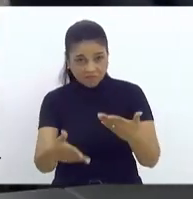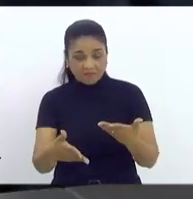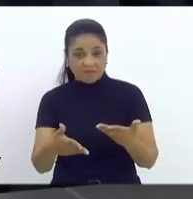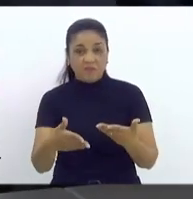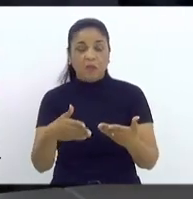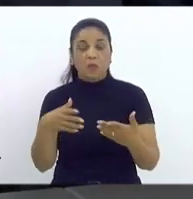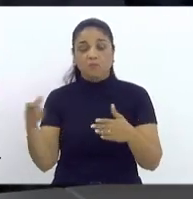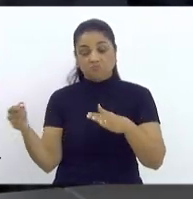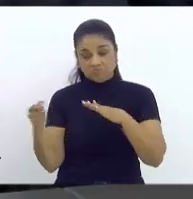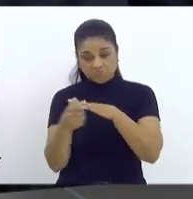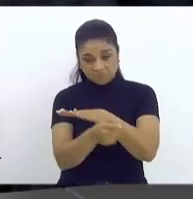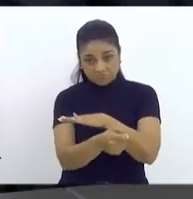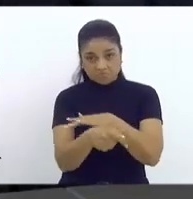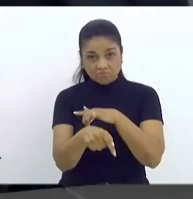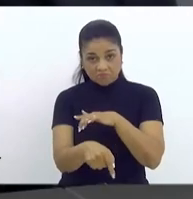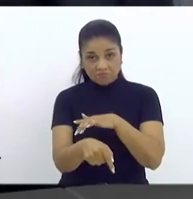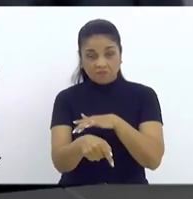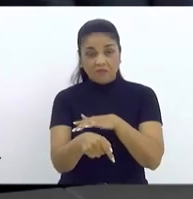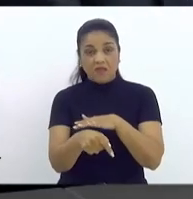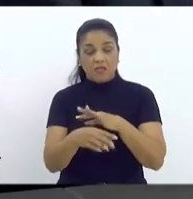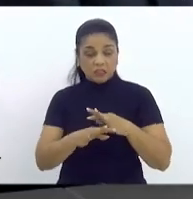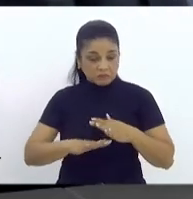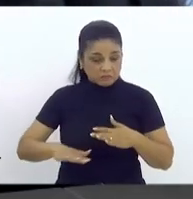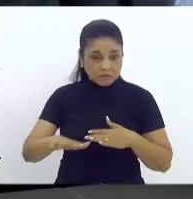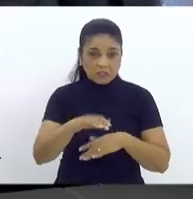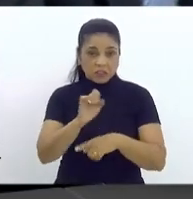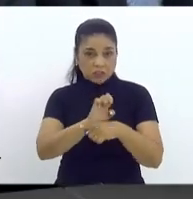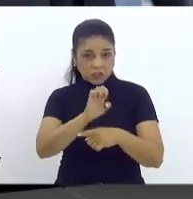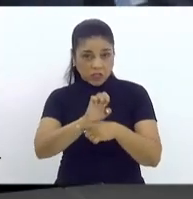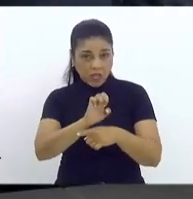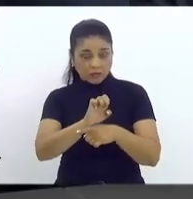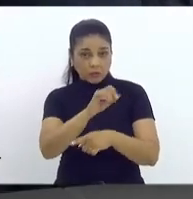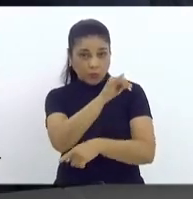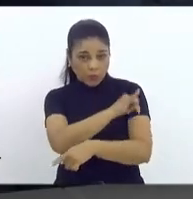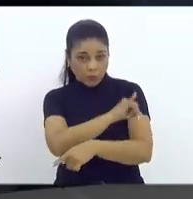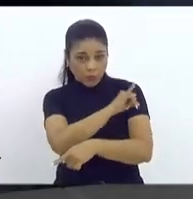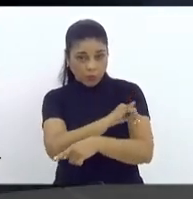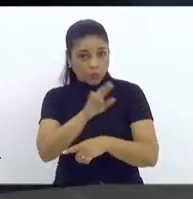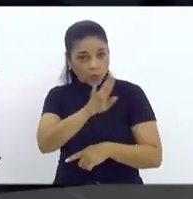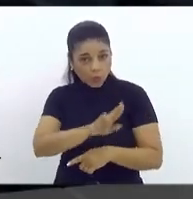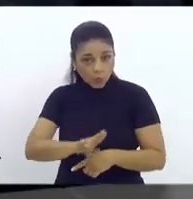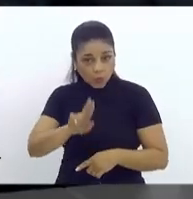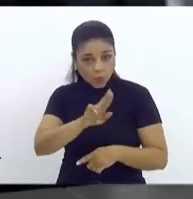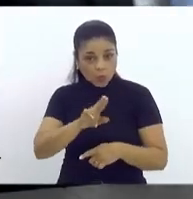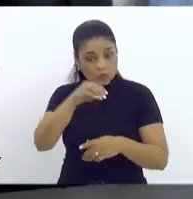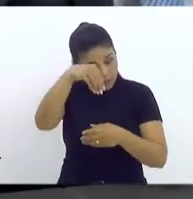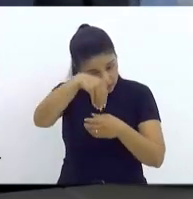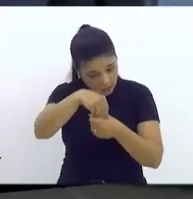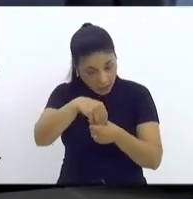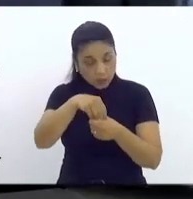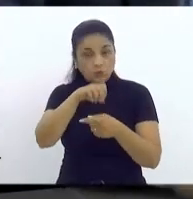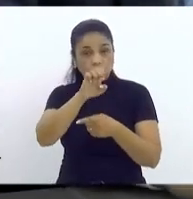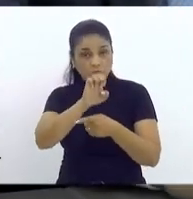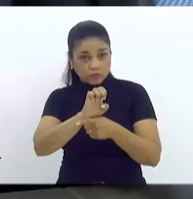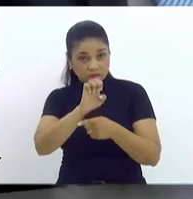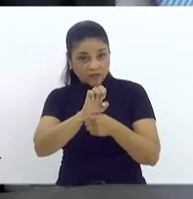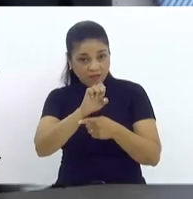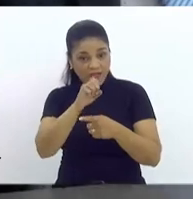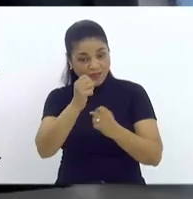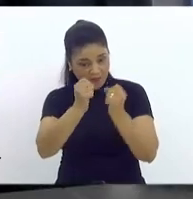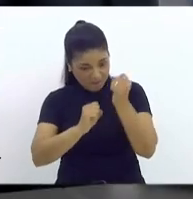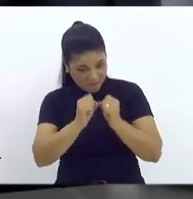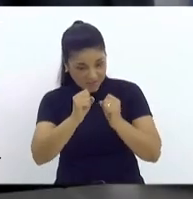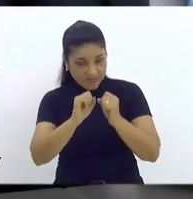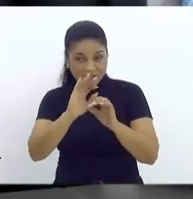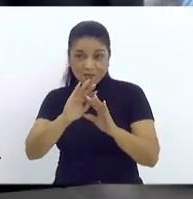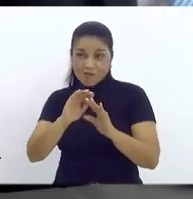de obra é tudo aqui, a empresa utiliza tudo dentro do nosso Estado e exporta tudo que é bom e deixa tudo